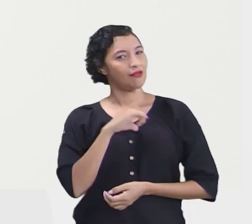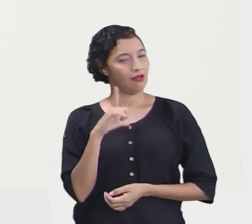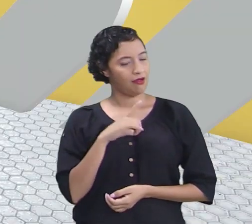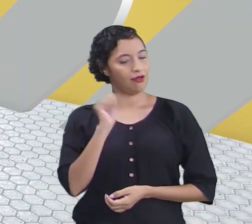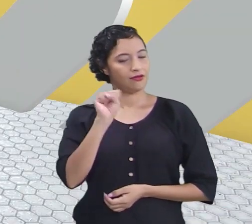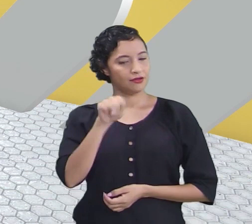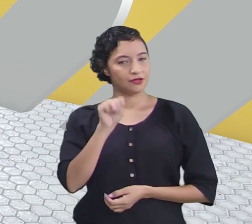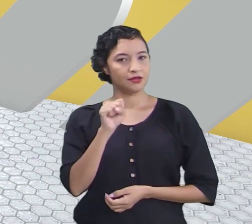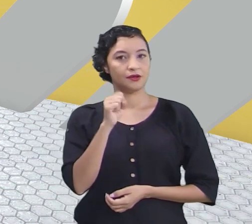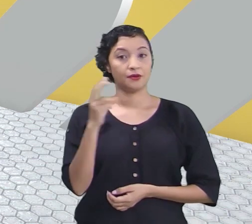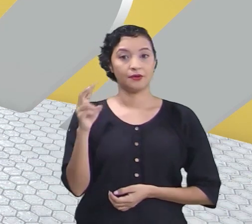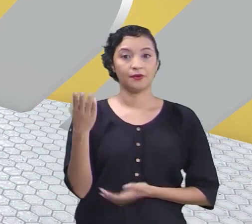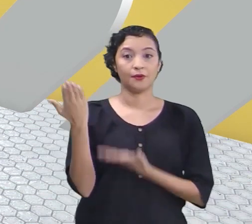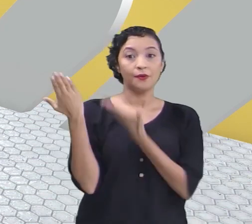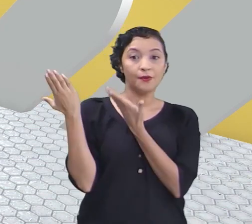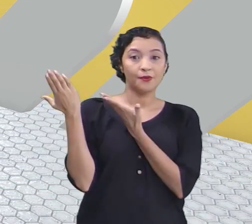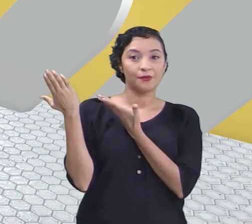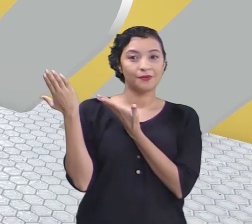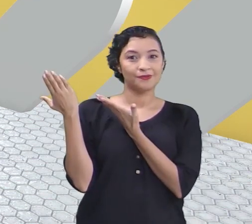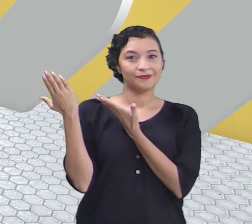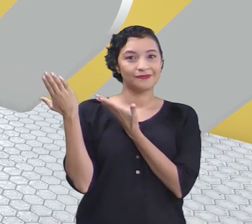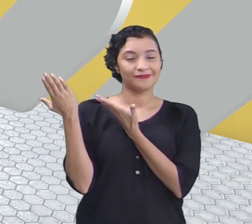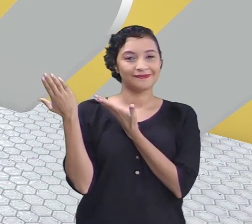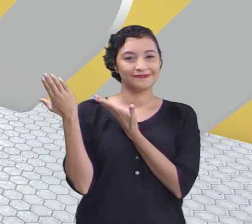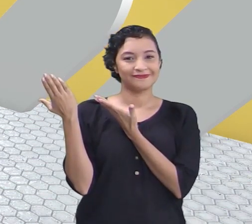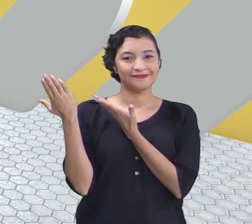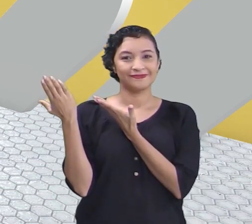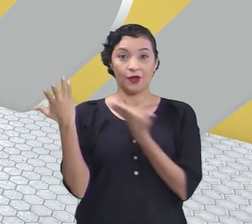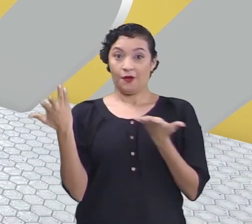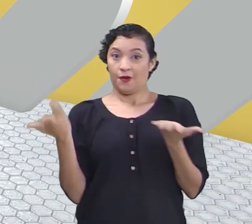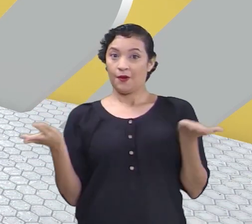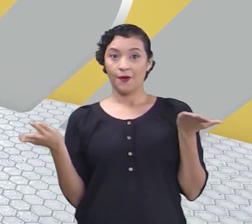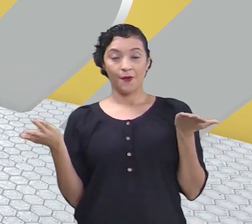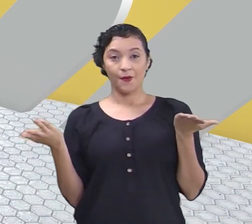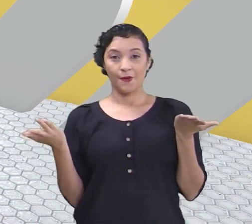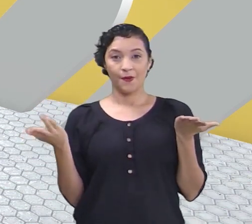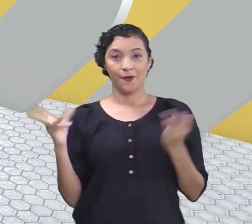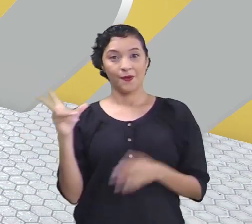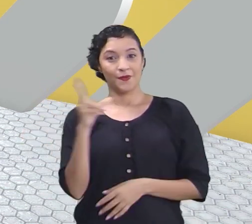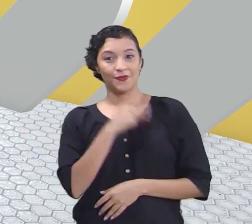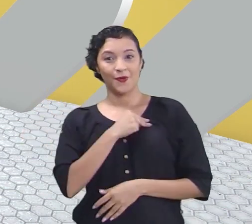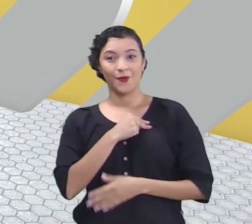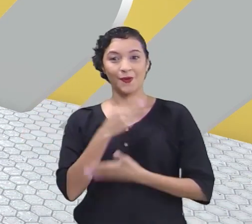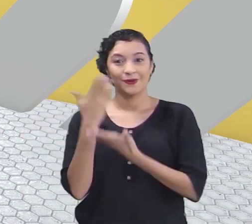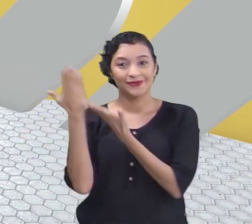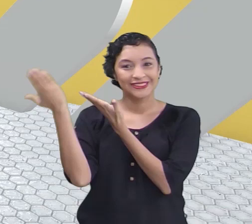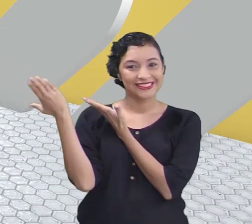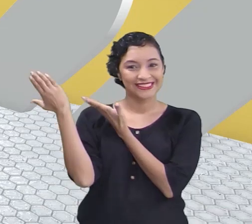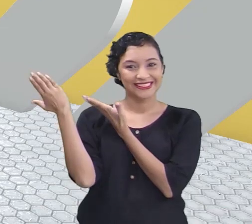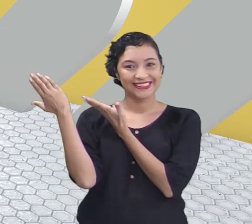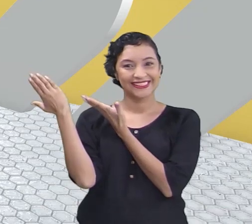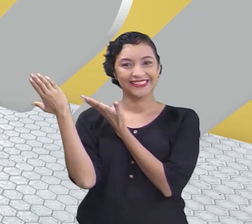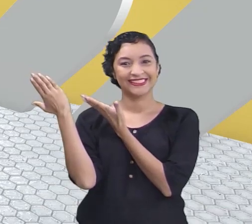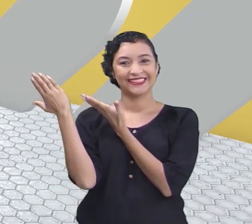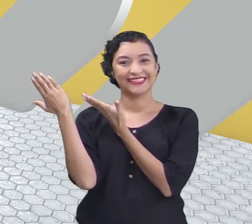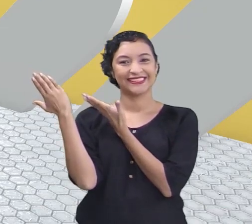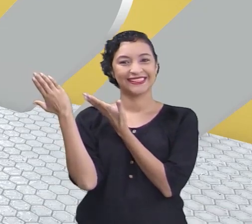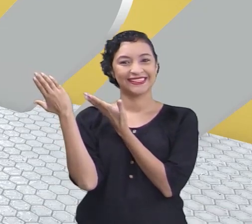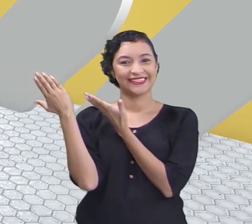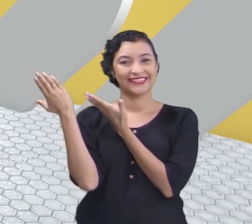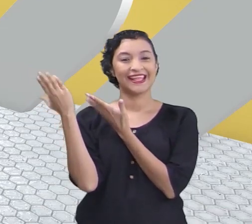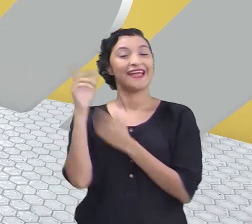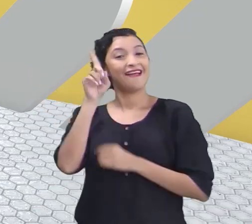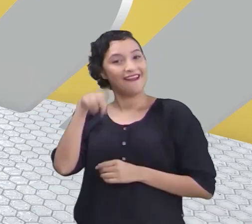providenciou. Olha para mim de novo. Opa! Olha onde nós estamos. Olha quem está aqui do meu lado. É isso